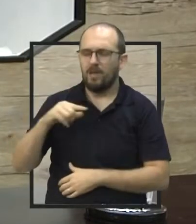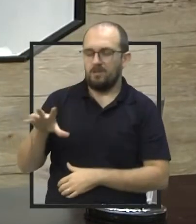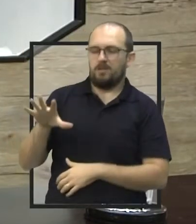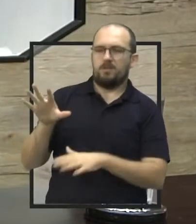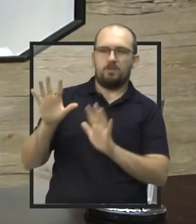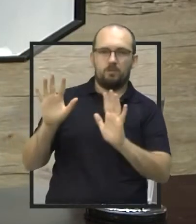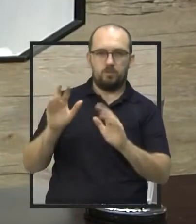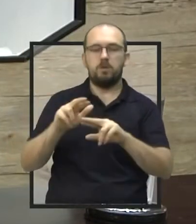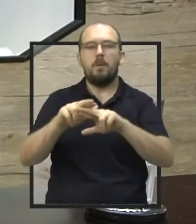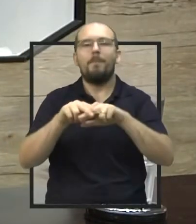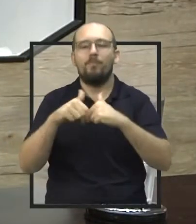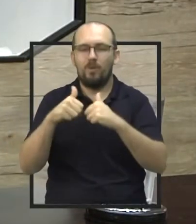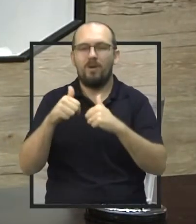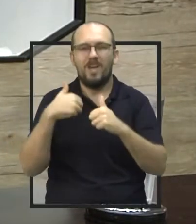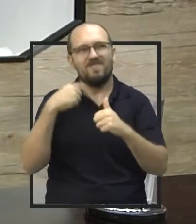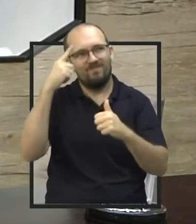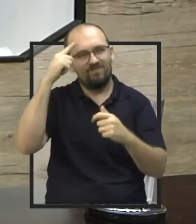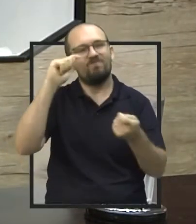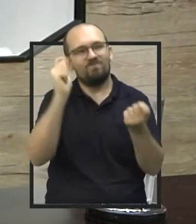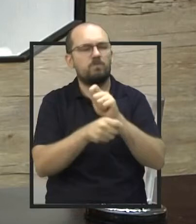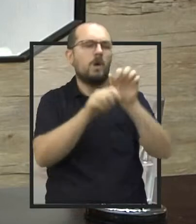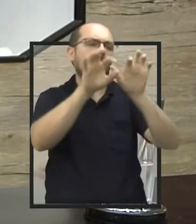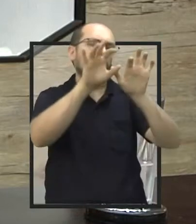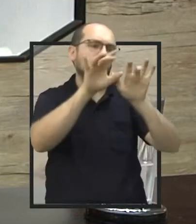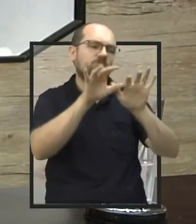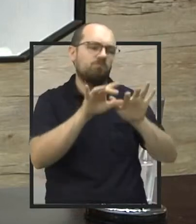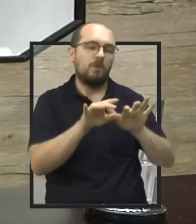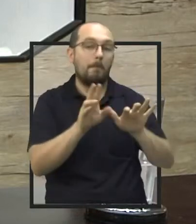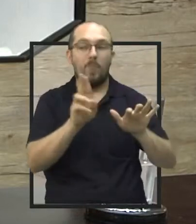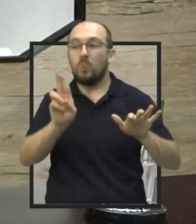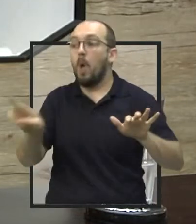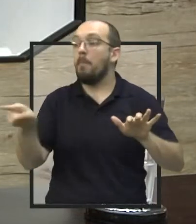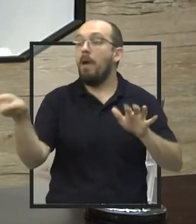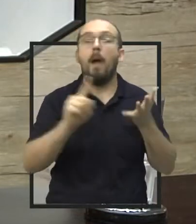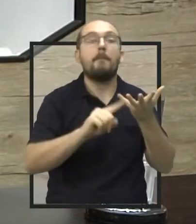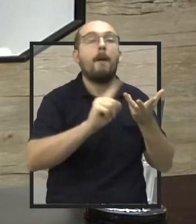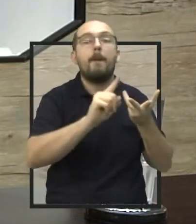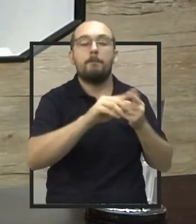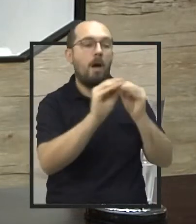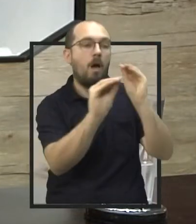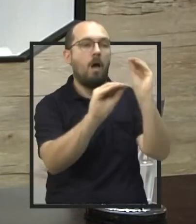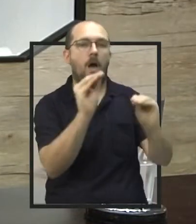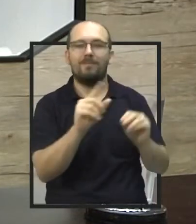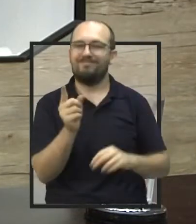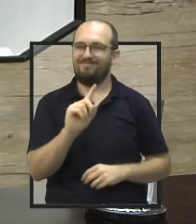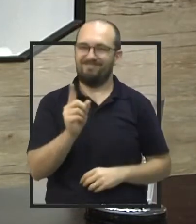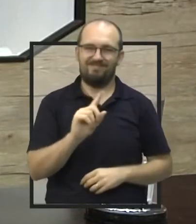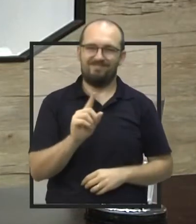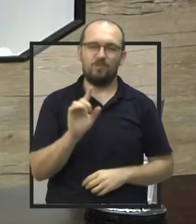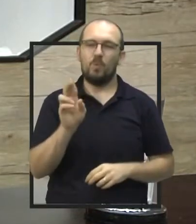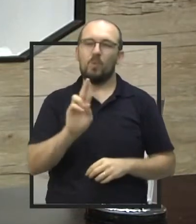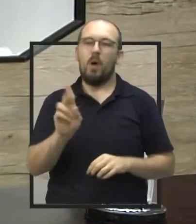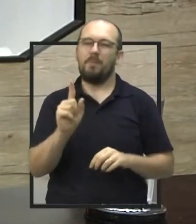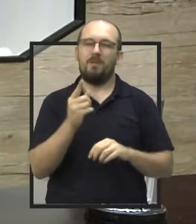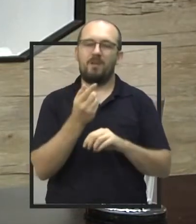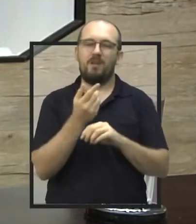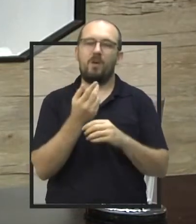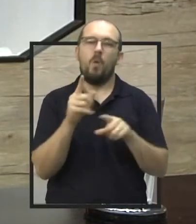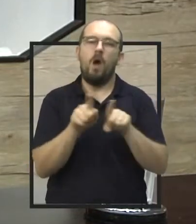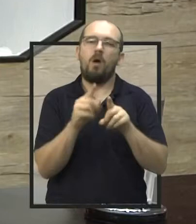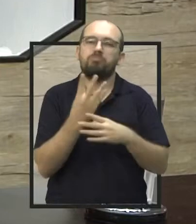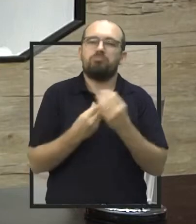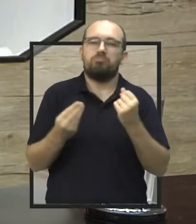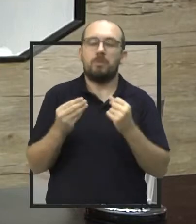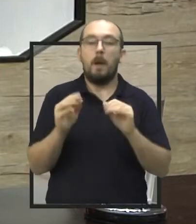eu resolvi trabalhar. A primeira temática foi essa toxicidade no trabalho, né? Num lugar